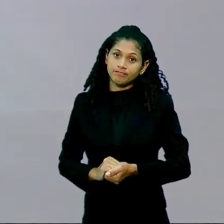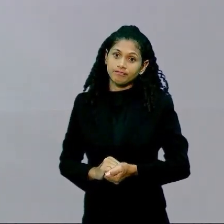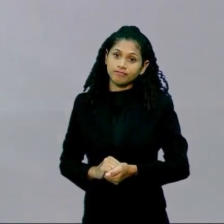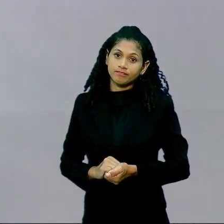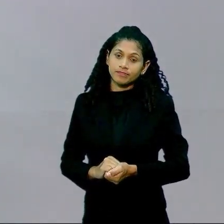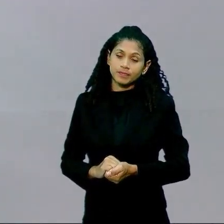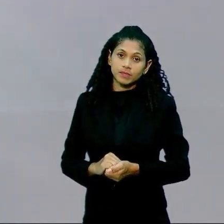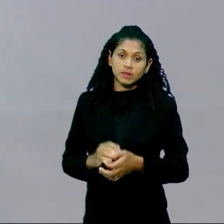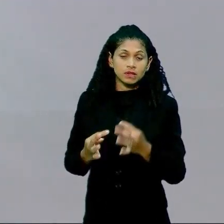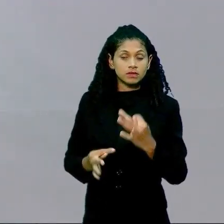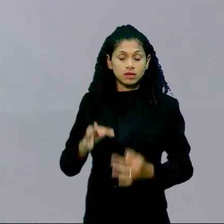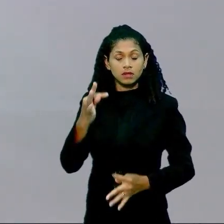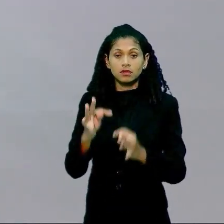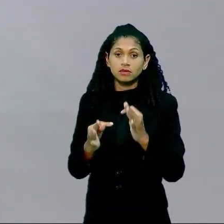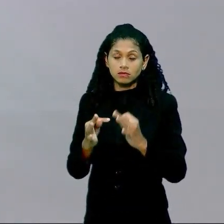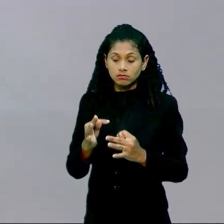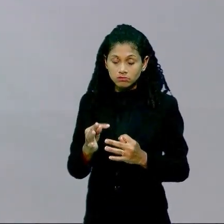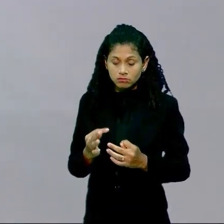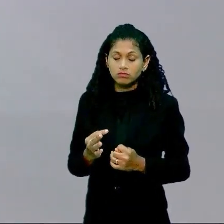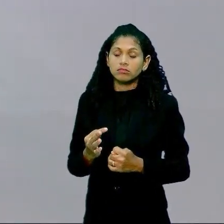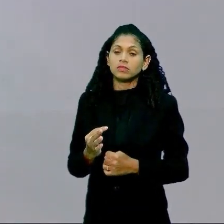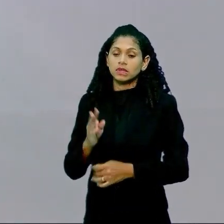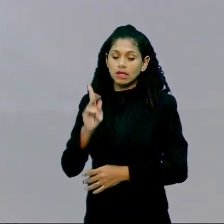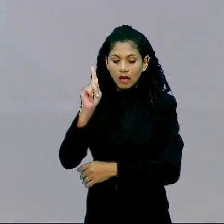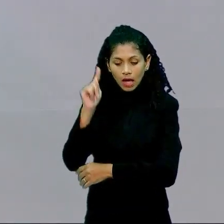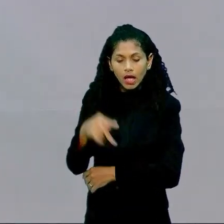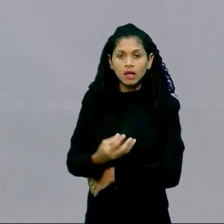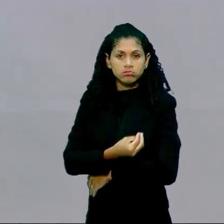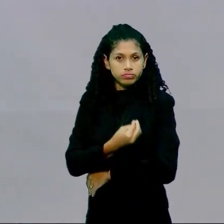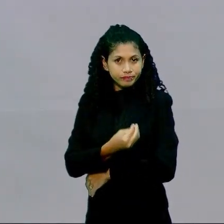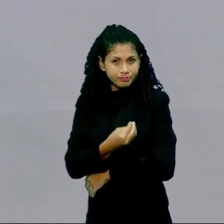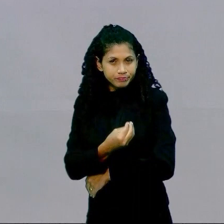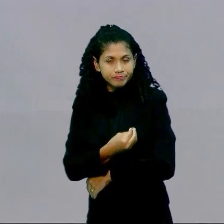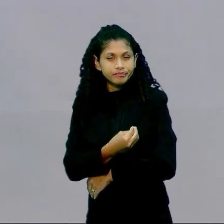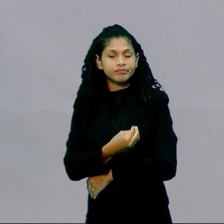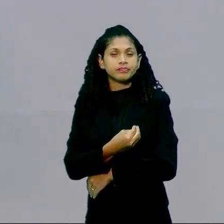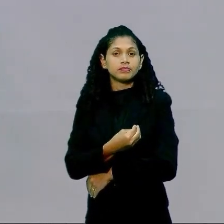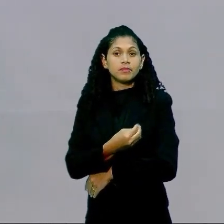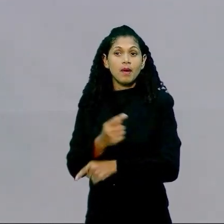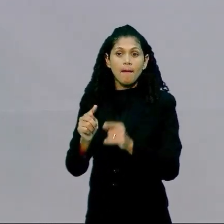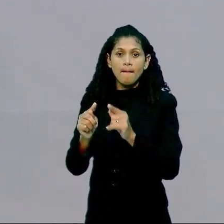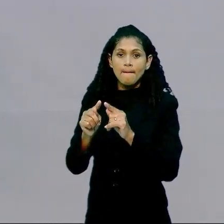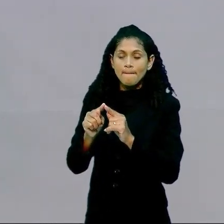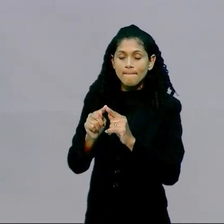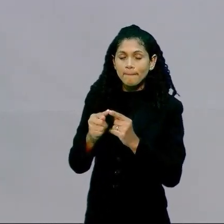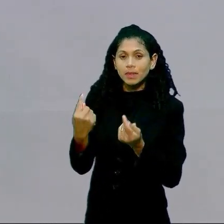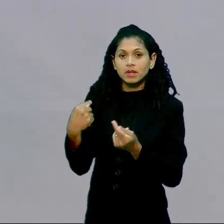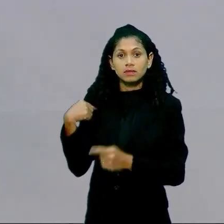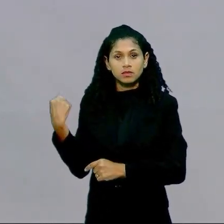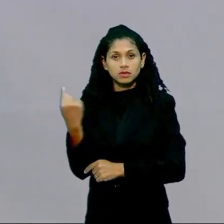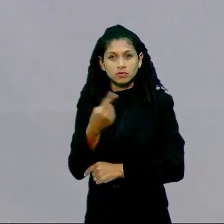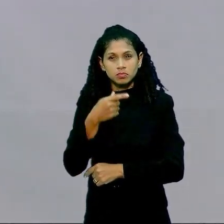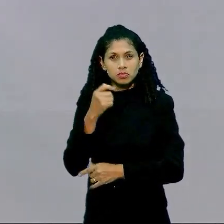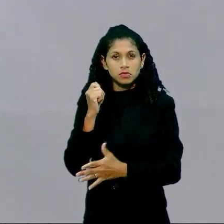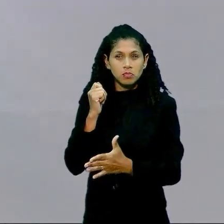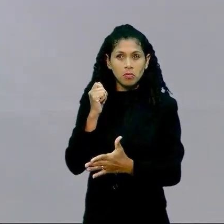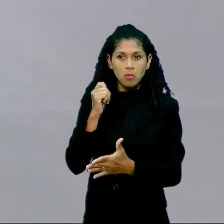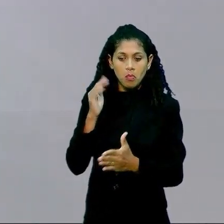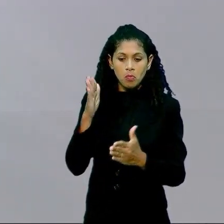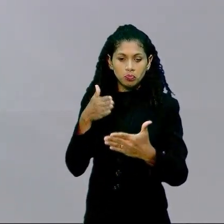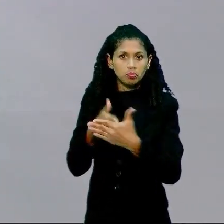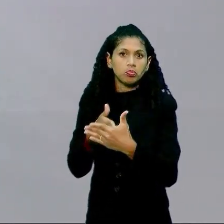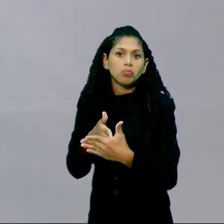Olha, a tecnologia ela está assim, bem mais presente. Ela vem adaptando, mas a gente não pode determinar e delimitar